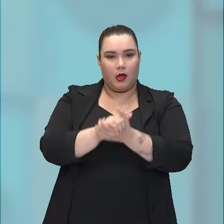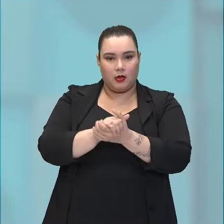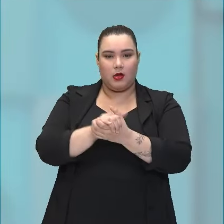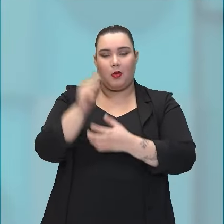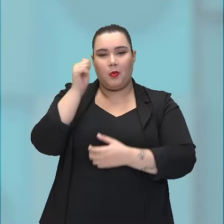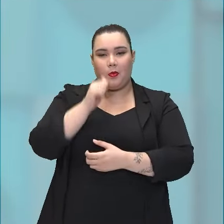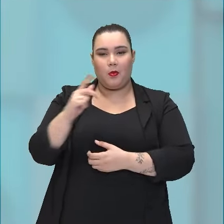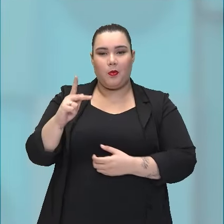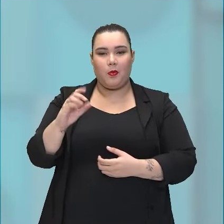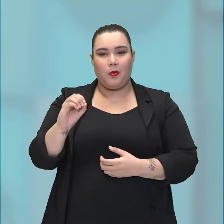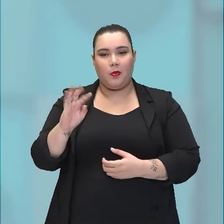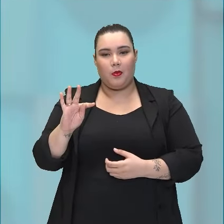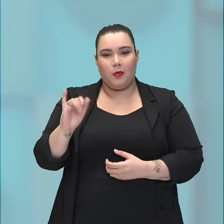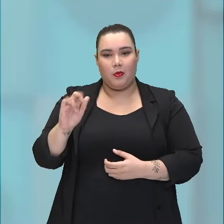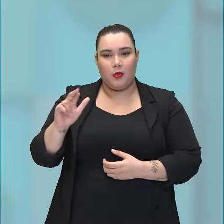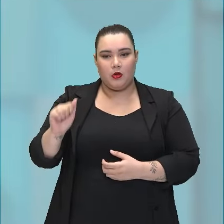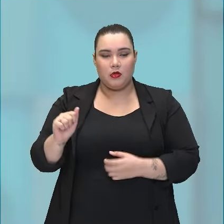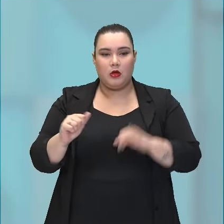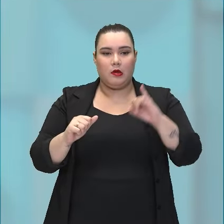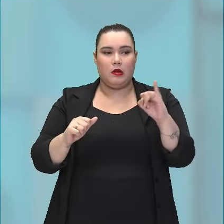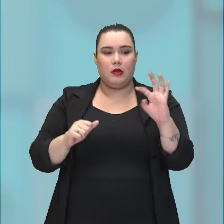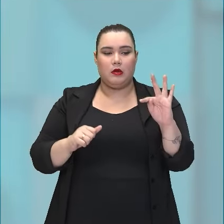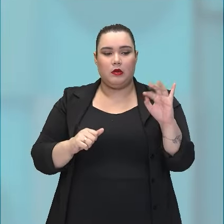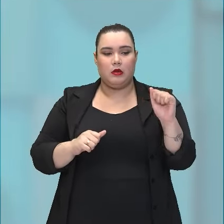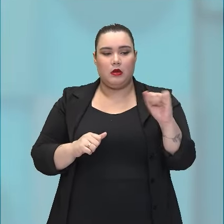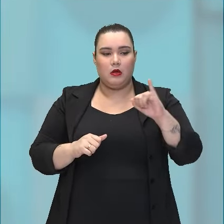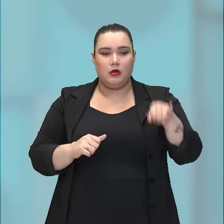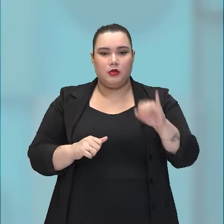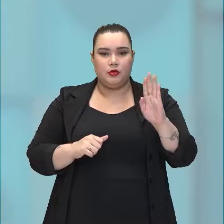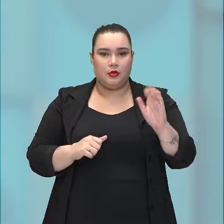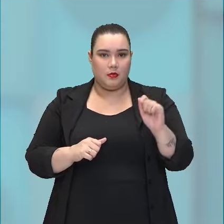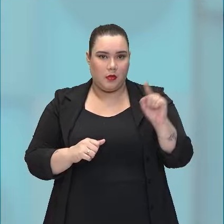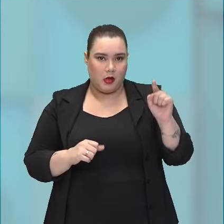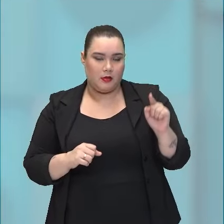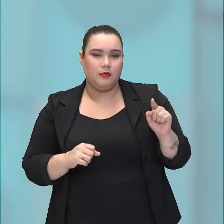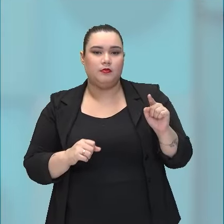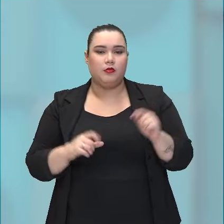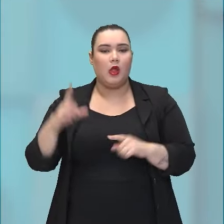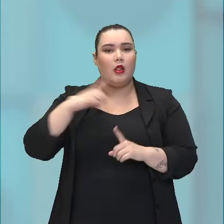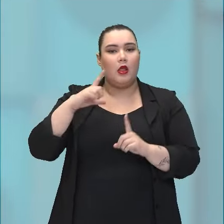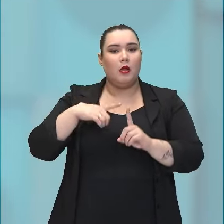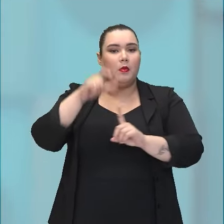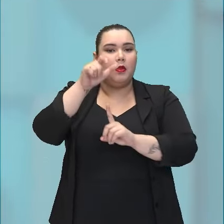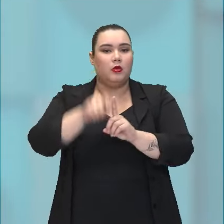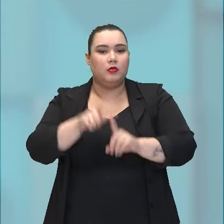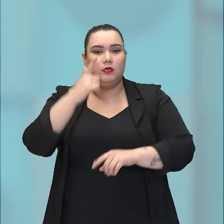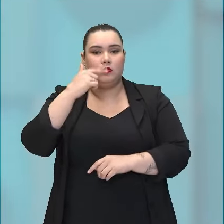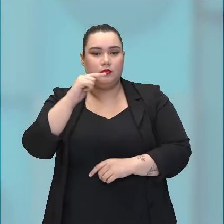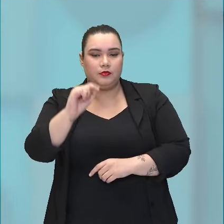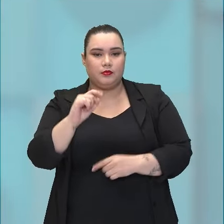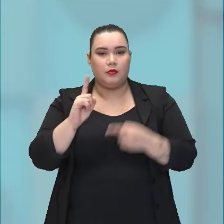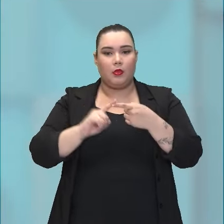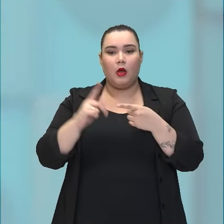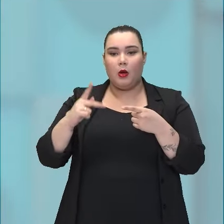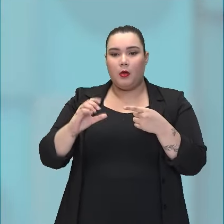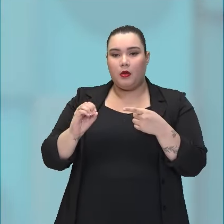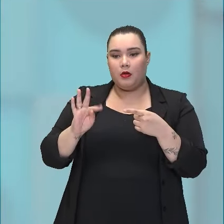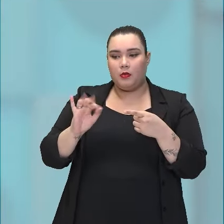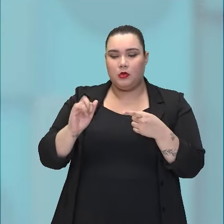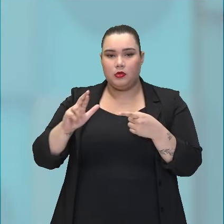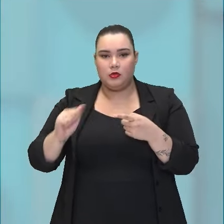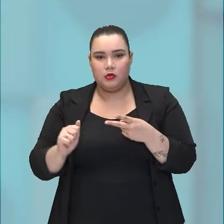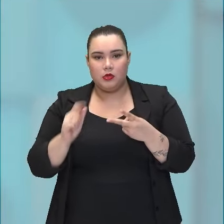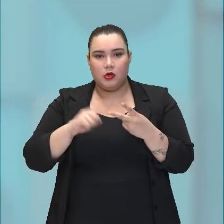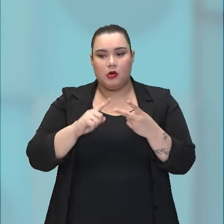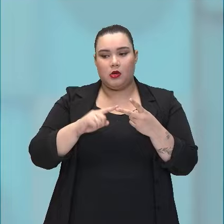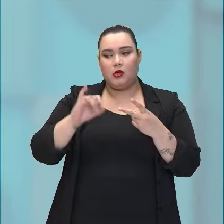e de como surgiu os diamantes. Temos personagens envolvidos. Quem são esses personagens? Potira e Itajibá, que